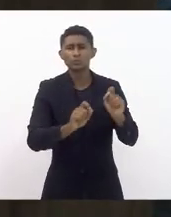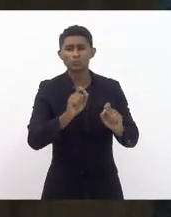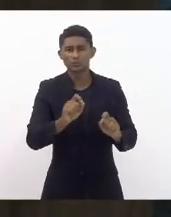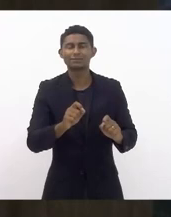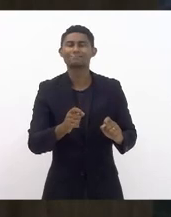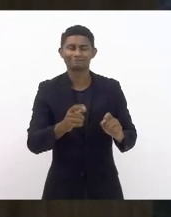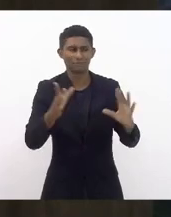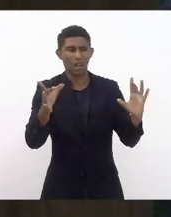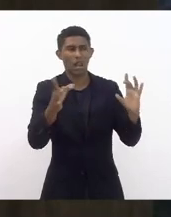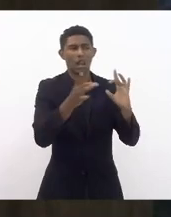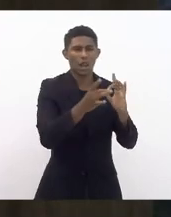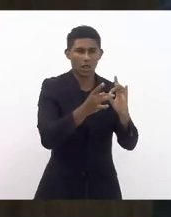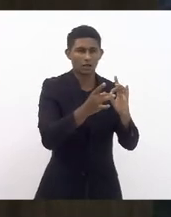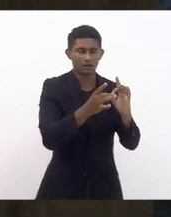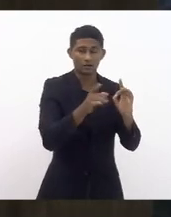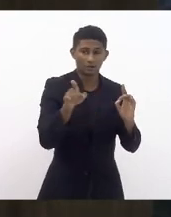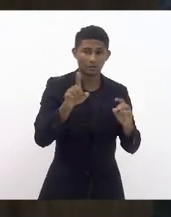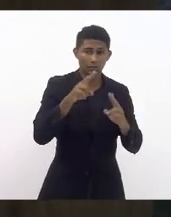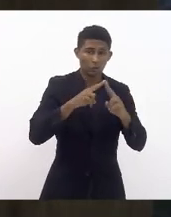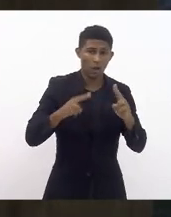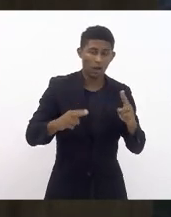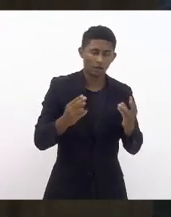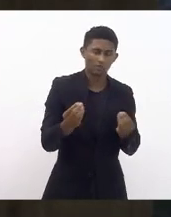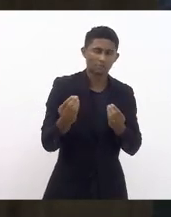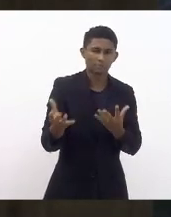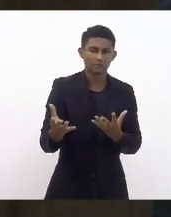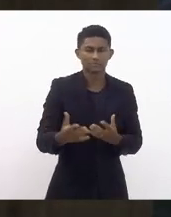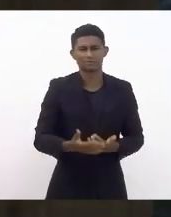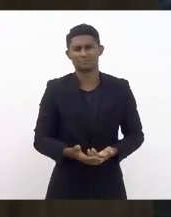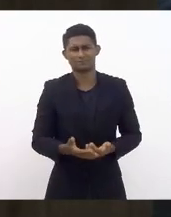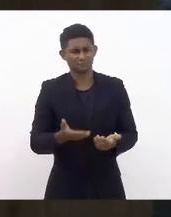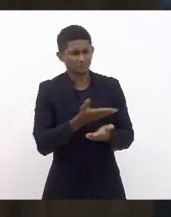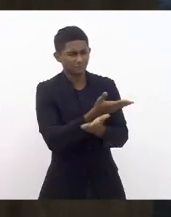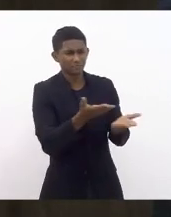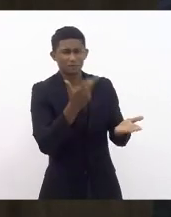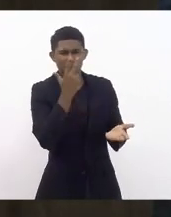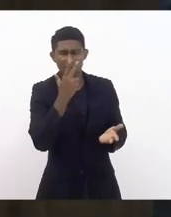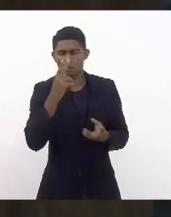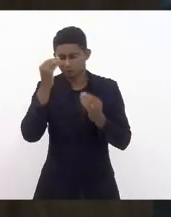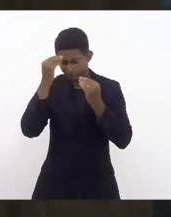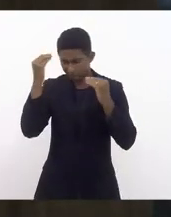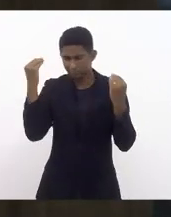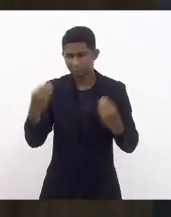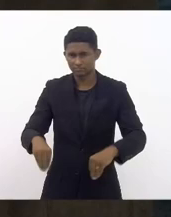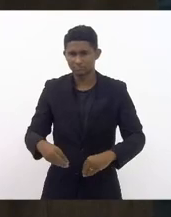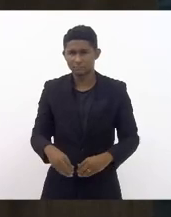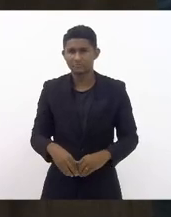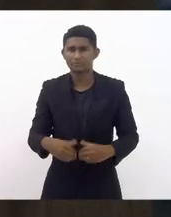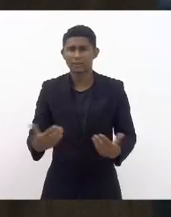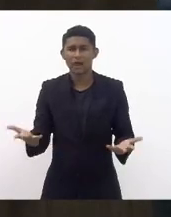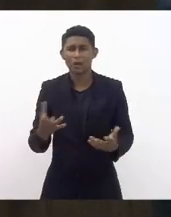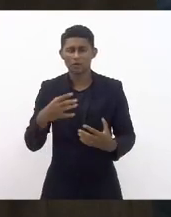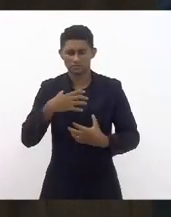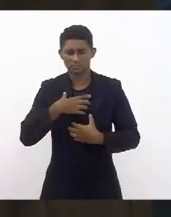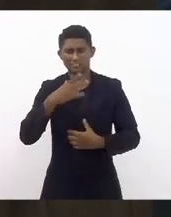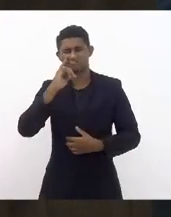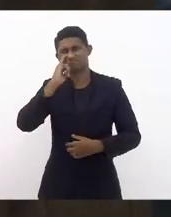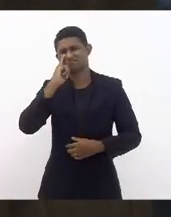entregar ao UERJ. É uma rendição, senhor presidente. É um momento de